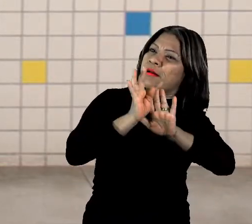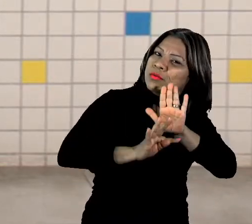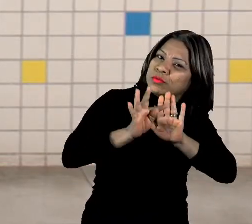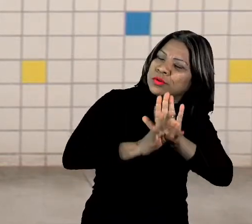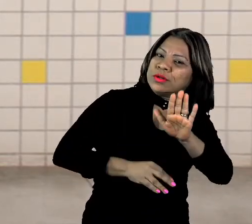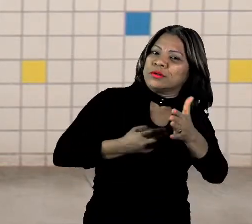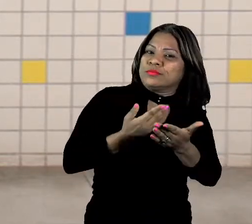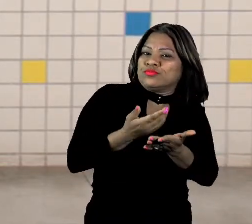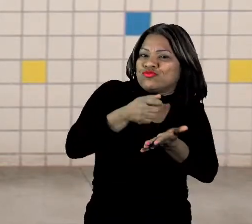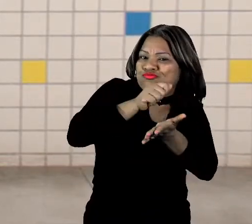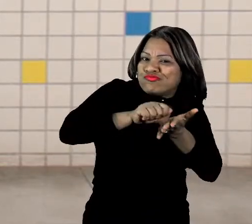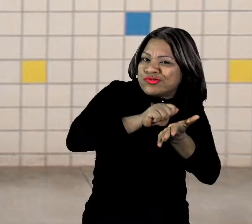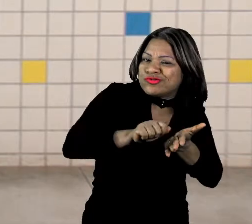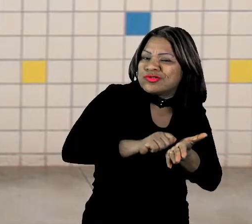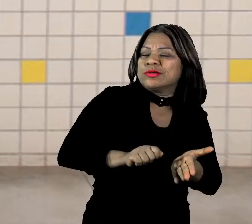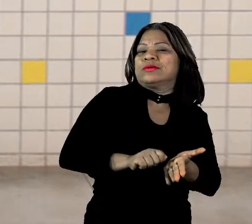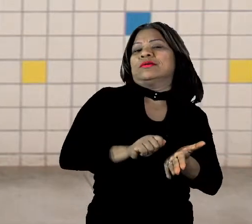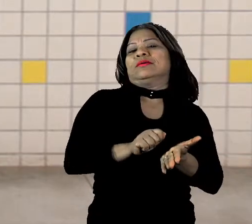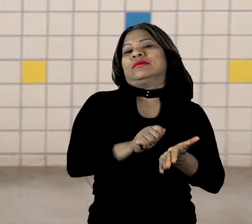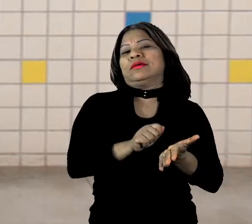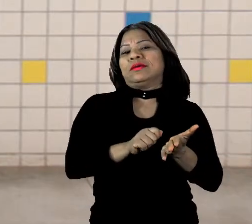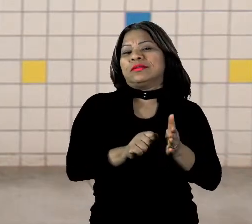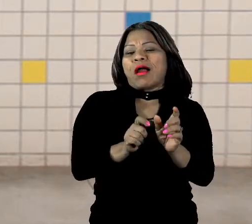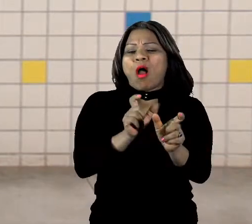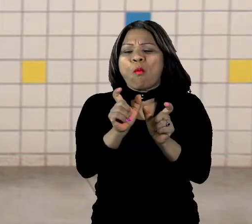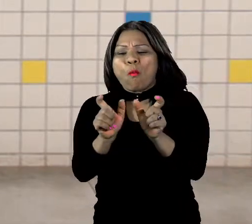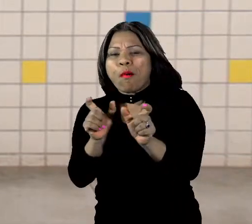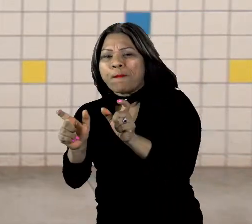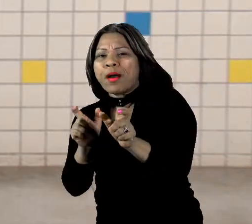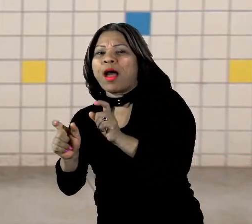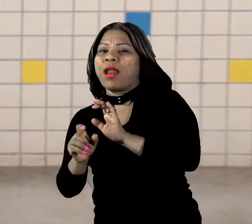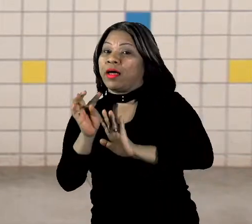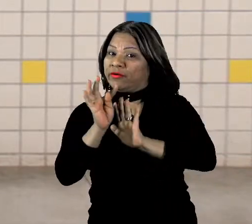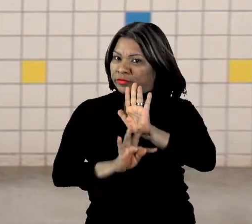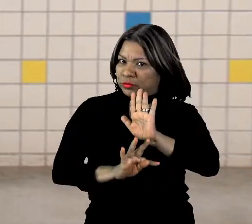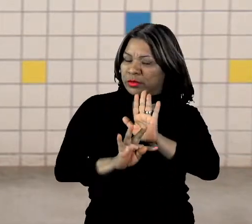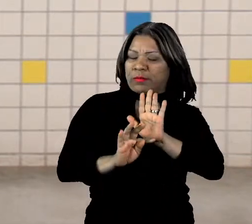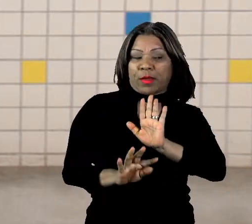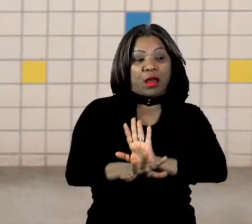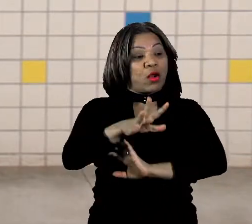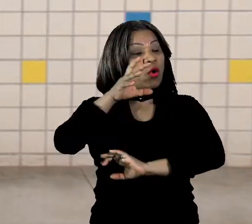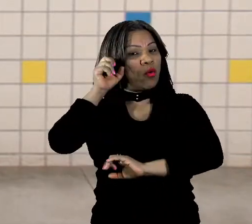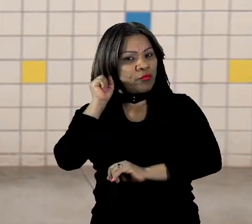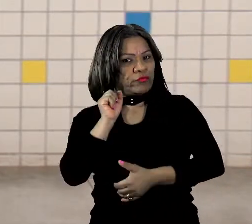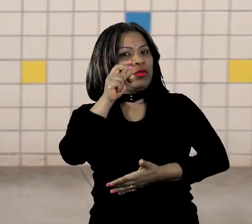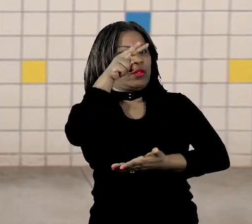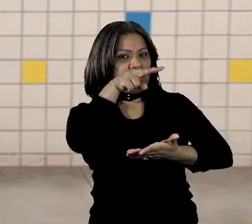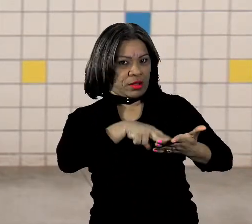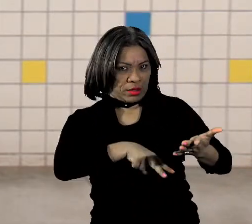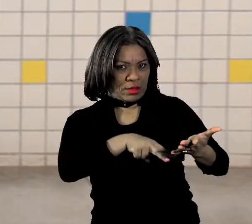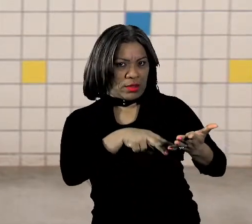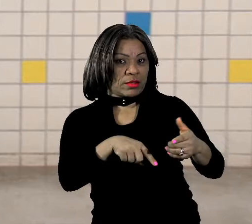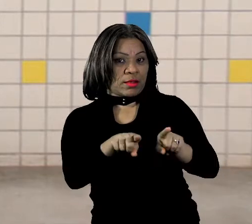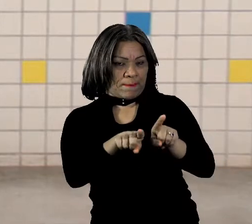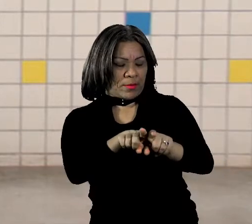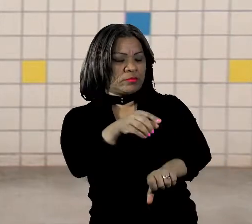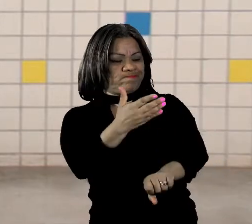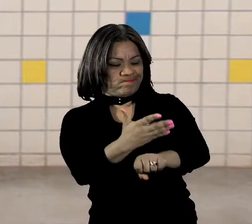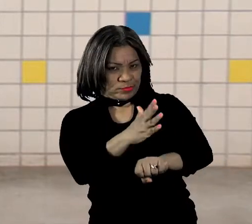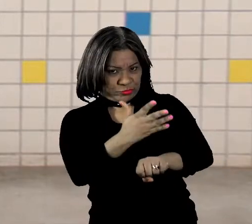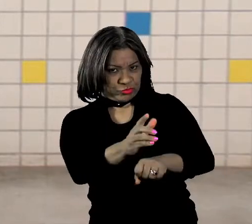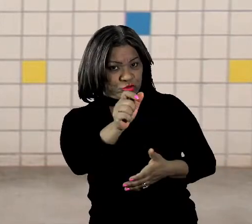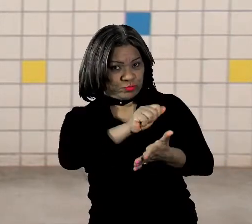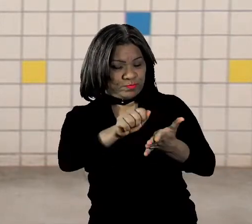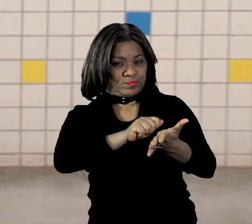escrita de algumas palavras desse texto, para que a gente, além de ouvir, ler, a gente também pratique a escrita.